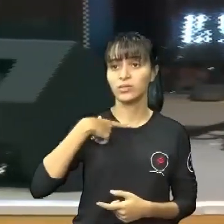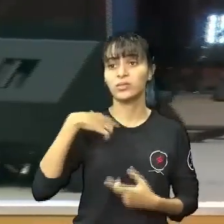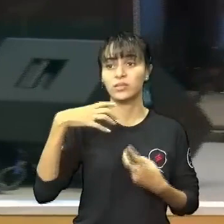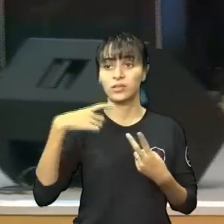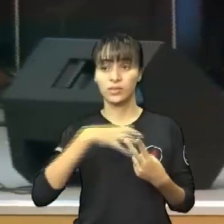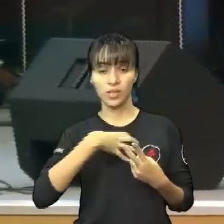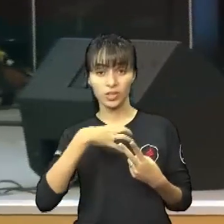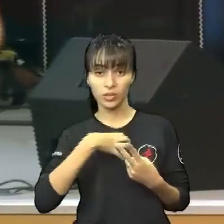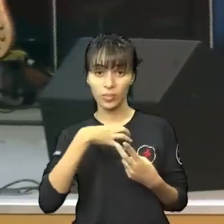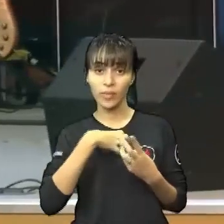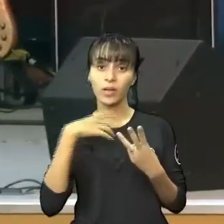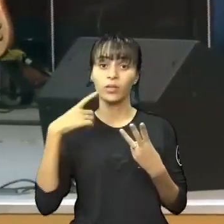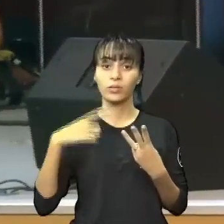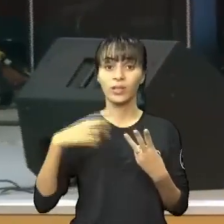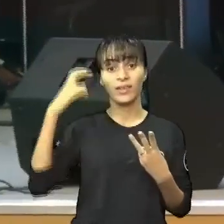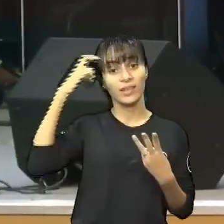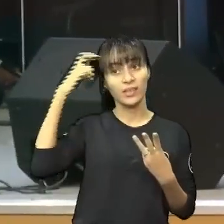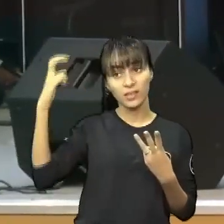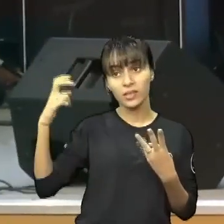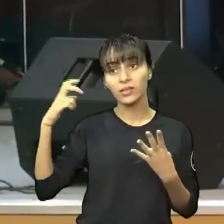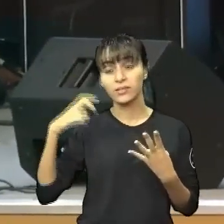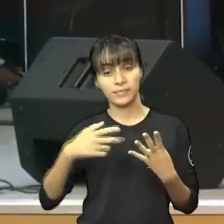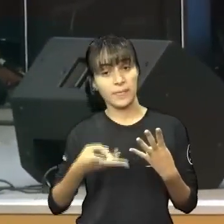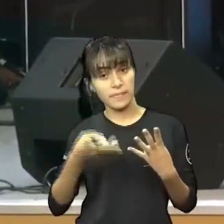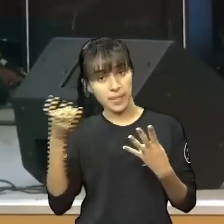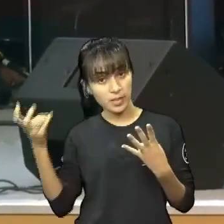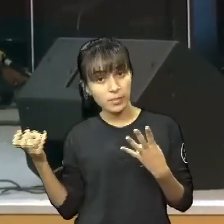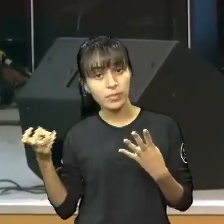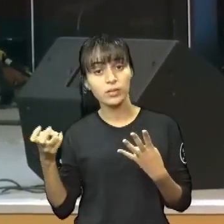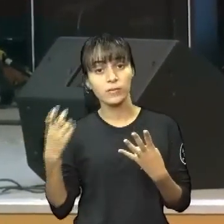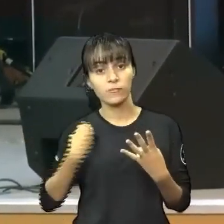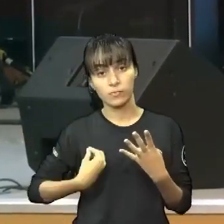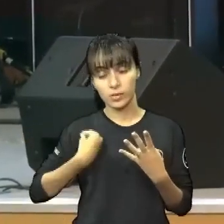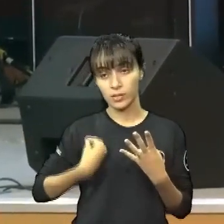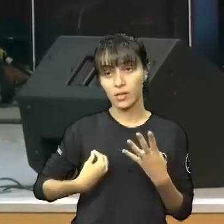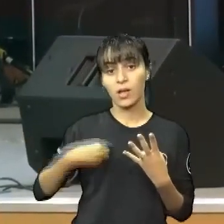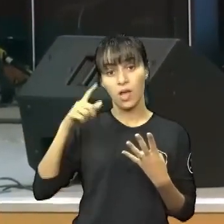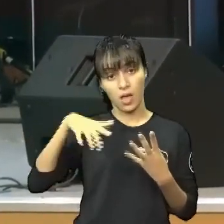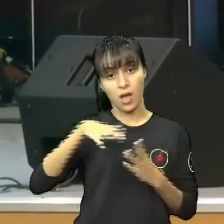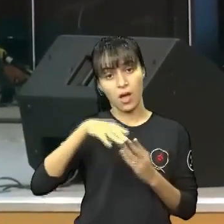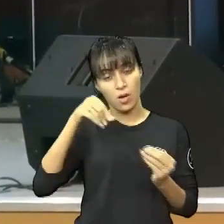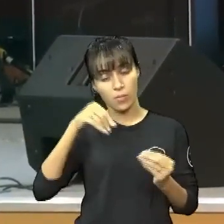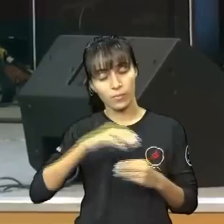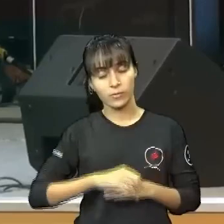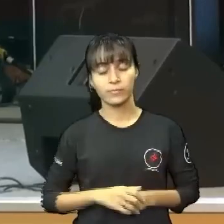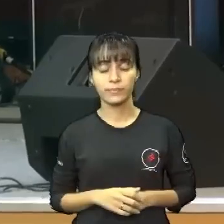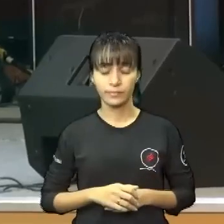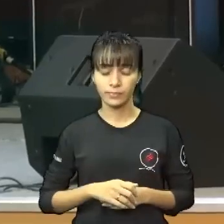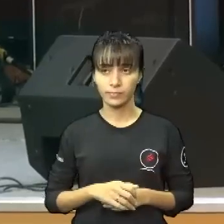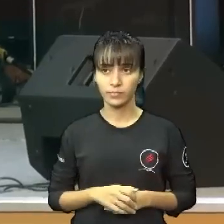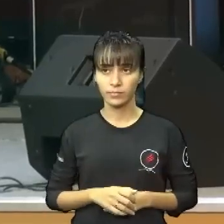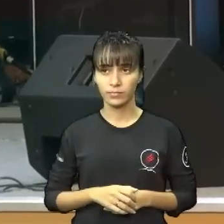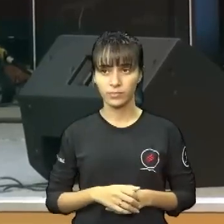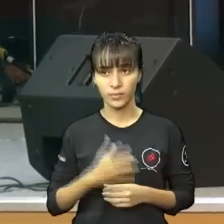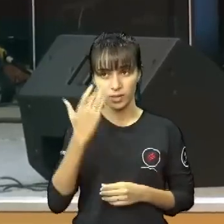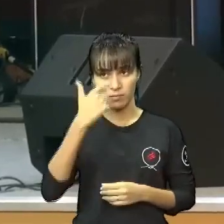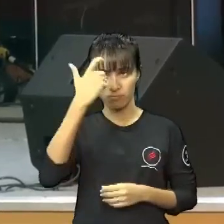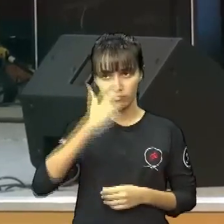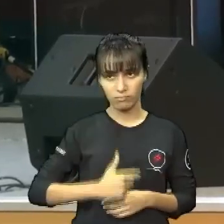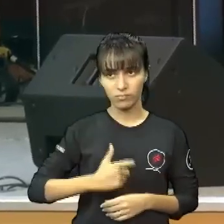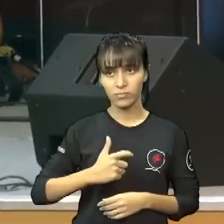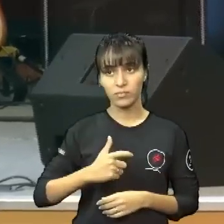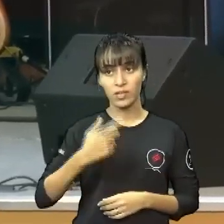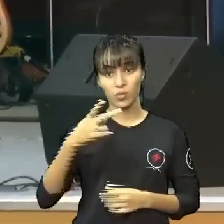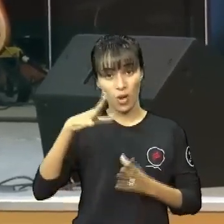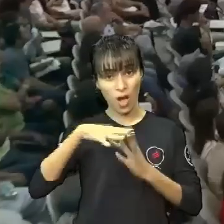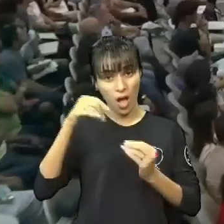sentimentos inteligência e percepção de existência é a alma Você sabe quem você é é